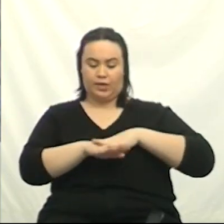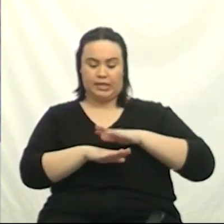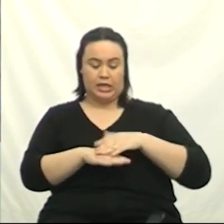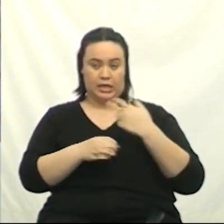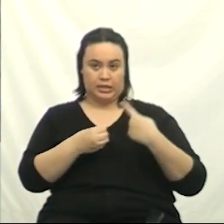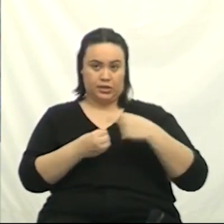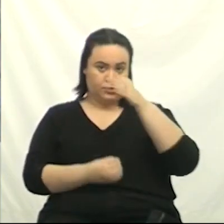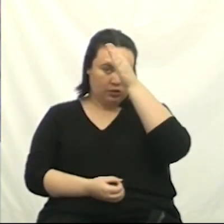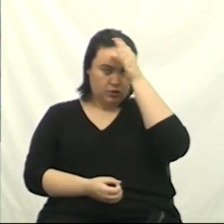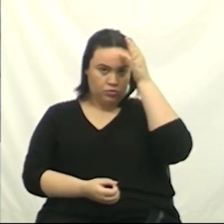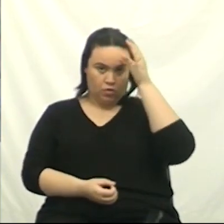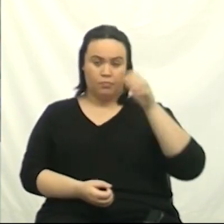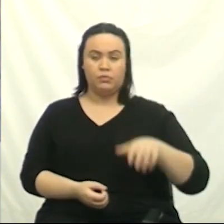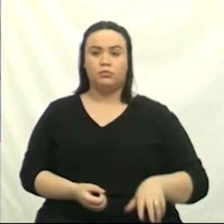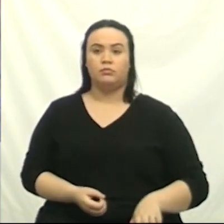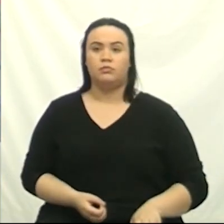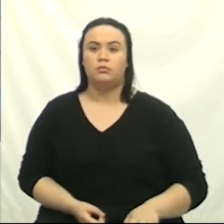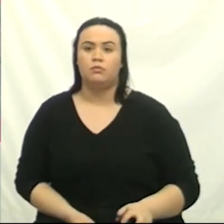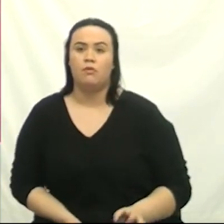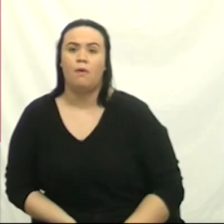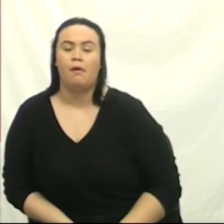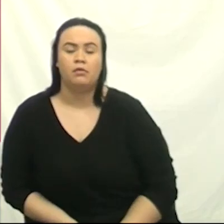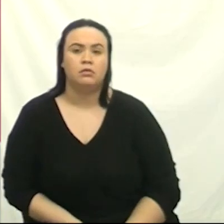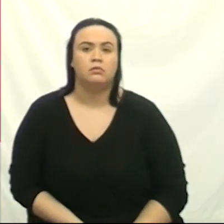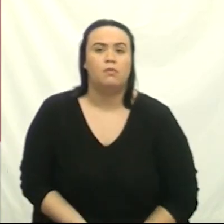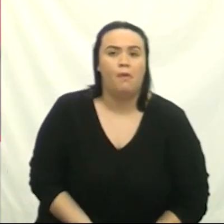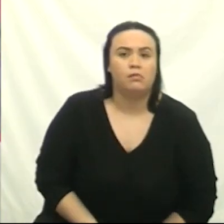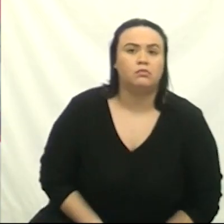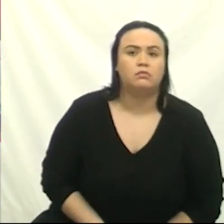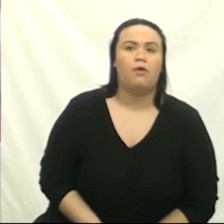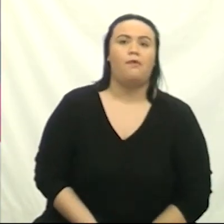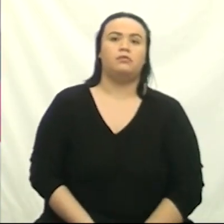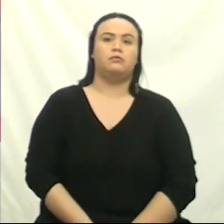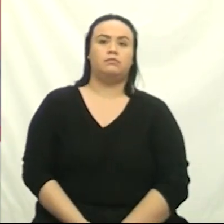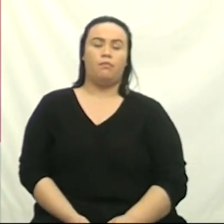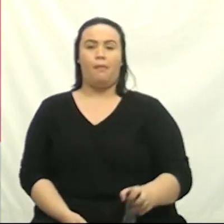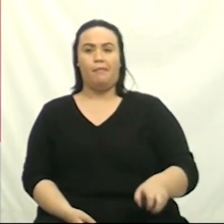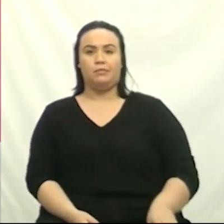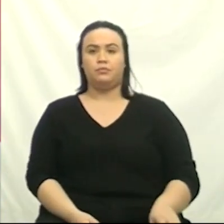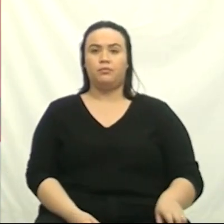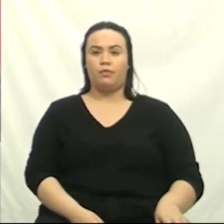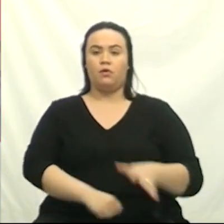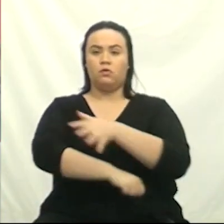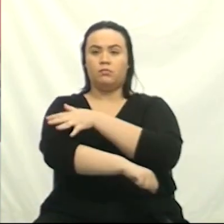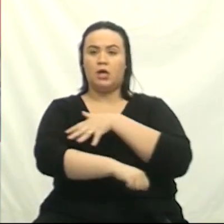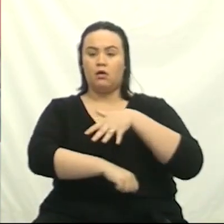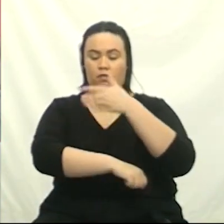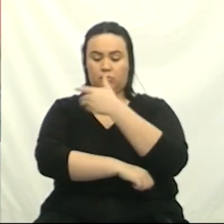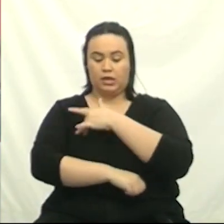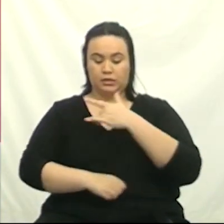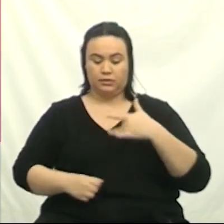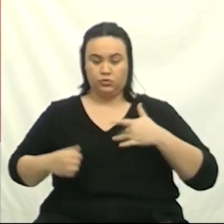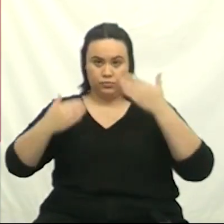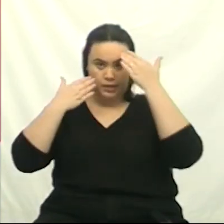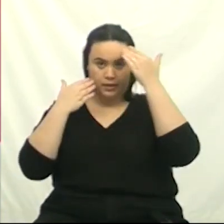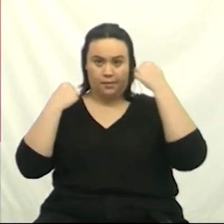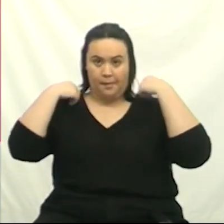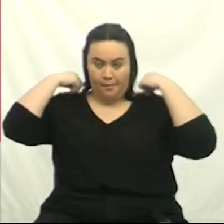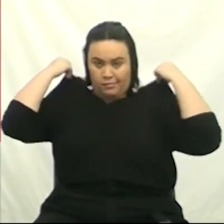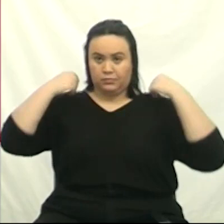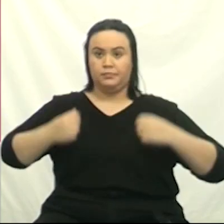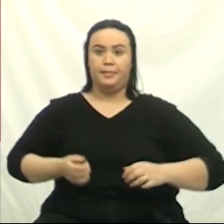colocar lei nos nossos parques até porque como tenho falado os parques é um lugar de saúde né obrigado senhor presidente